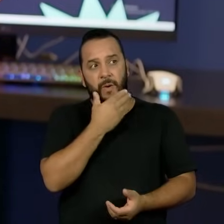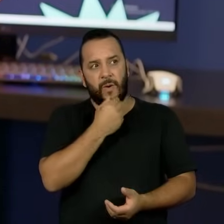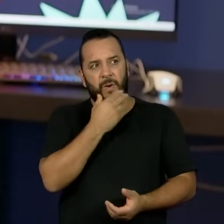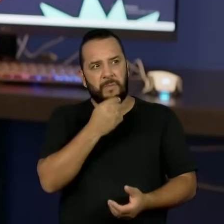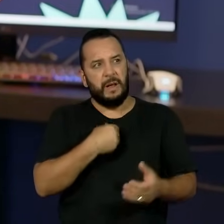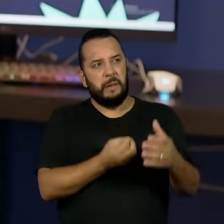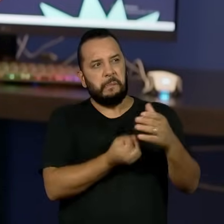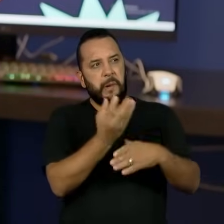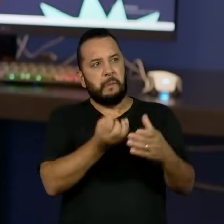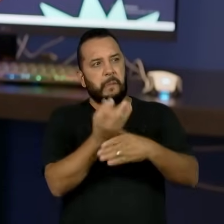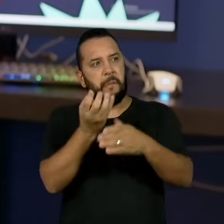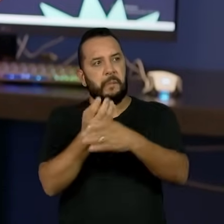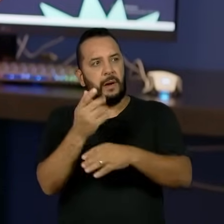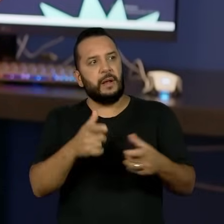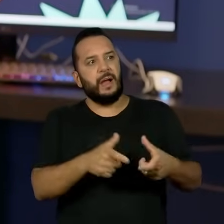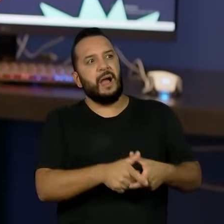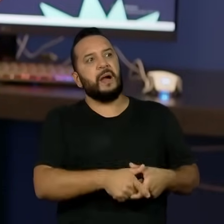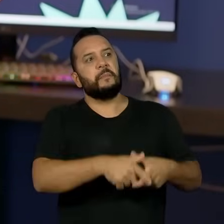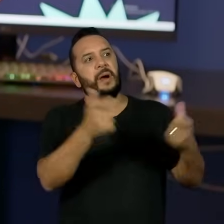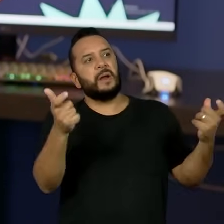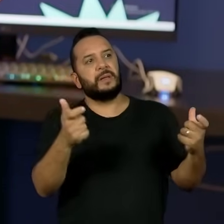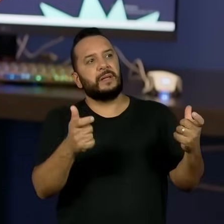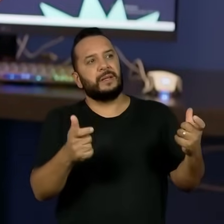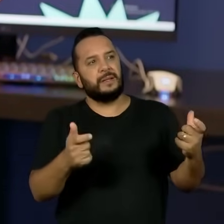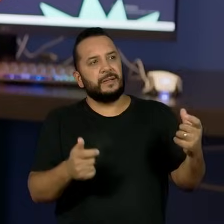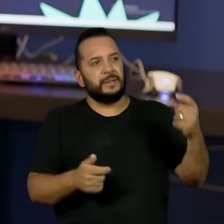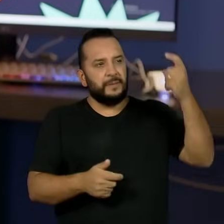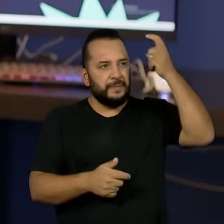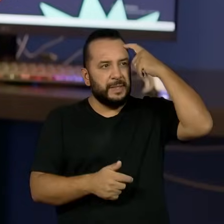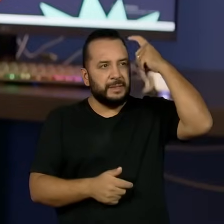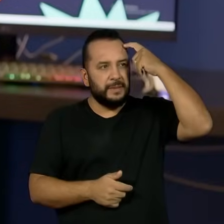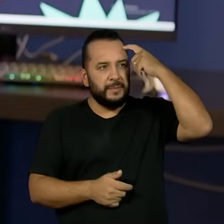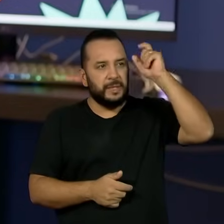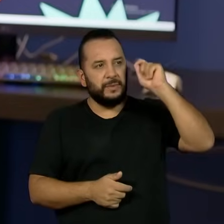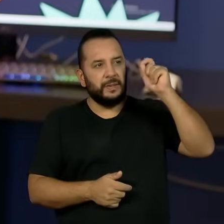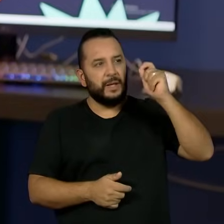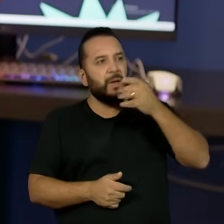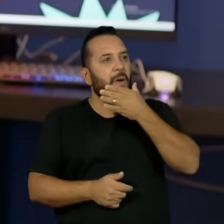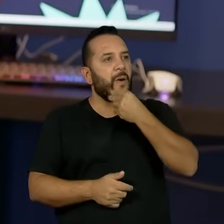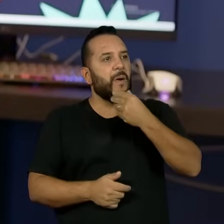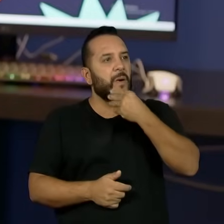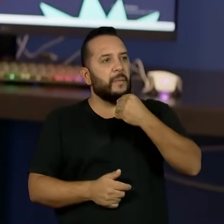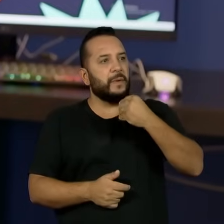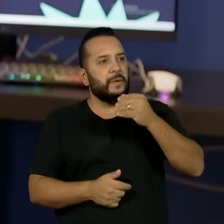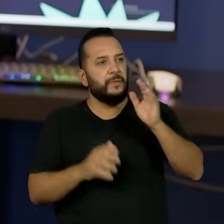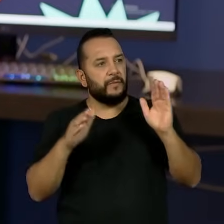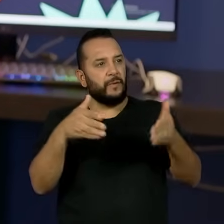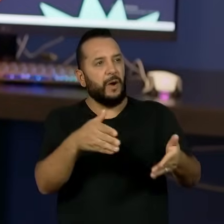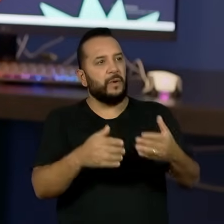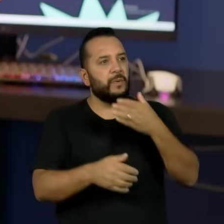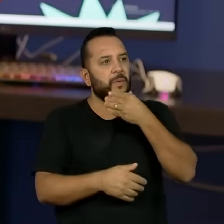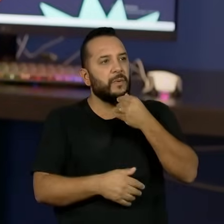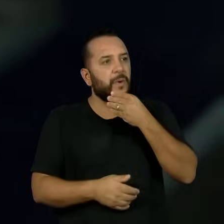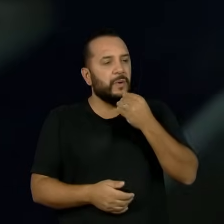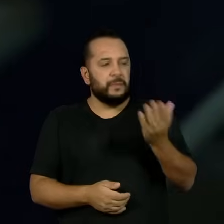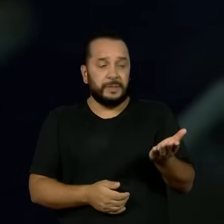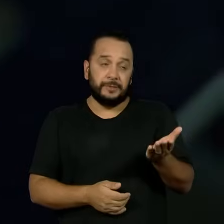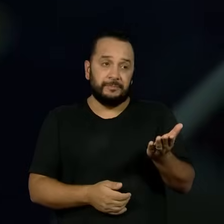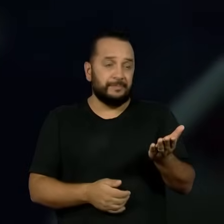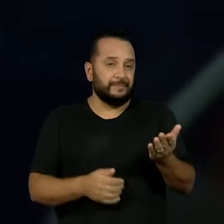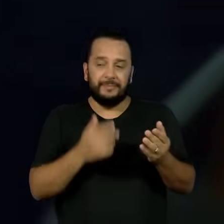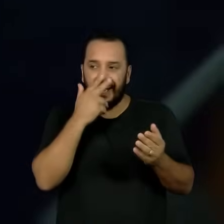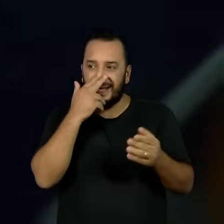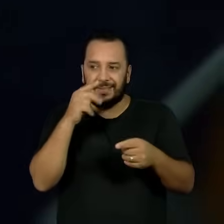desenvolvendo faz com que o pensamento dos homens seja direcionado para os homens e muitas vezes não nos contemplam.